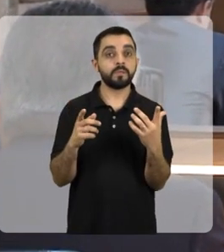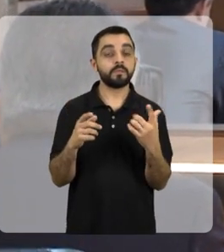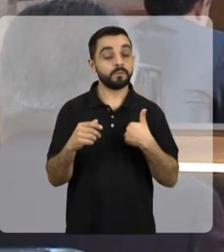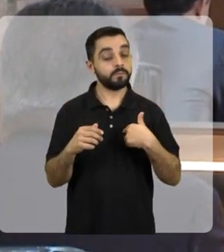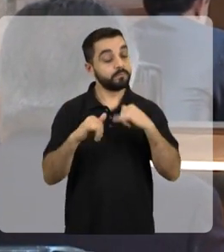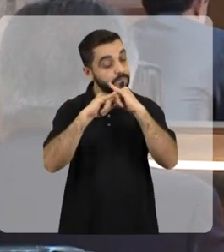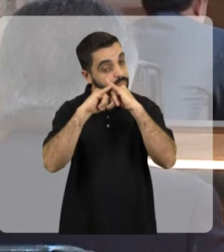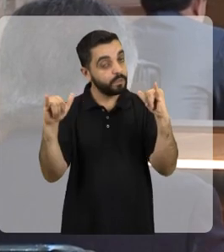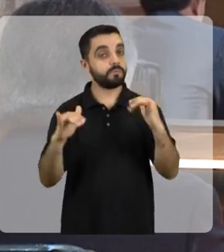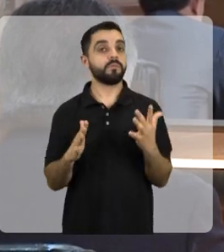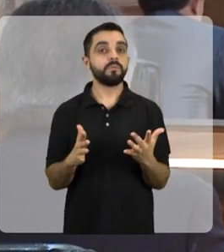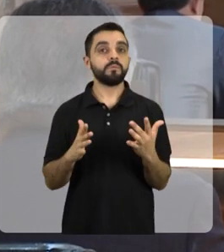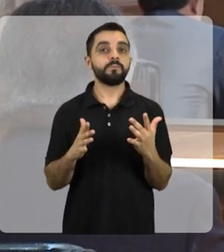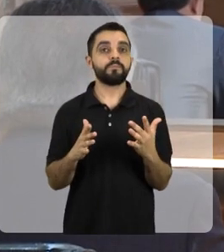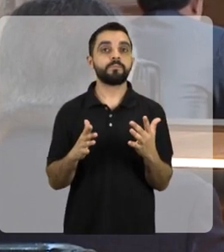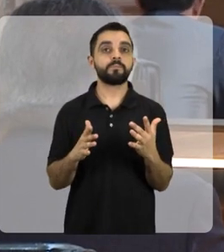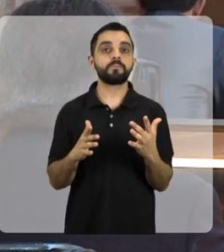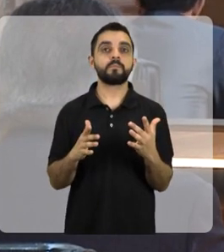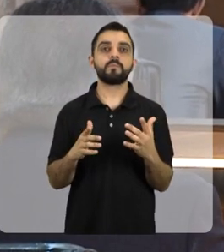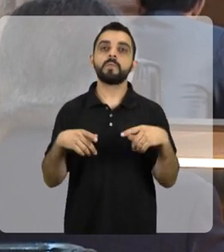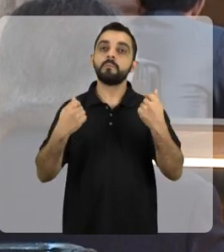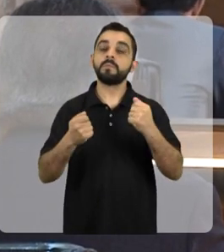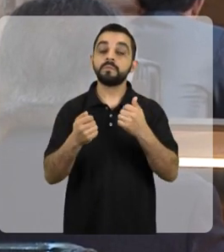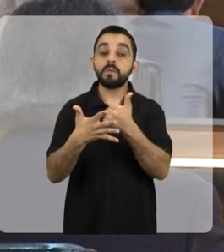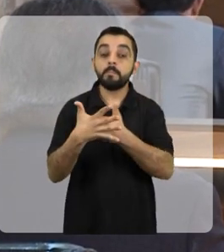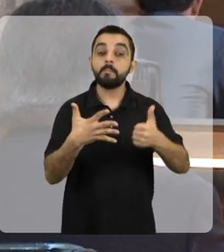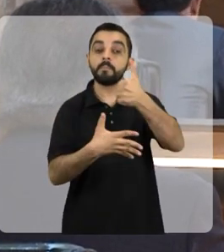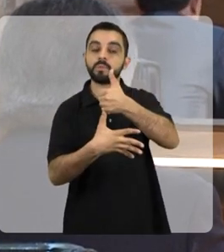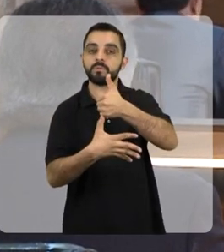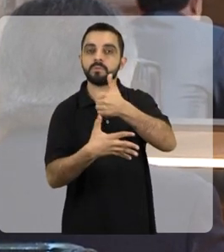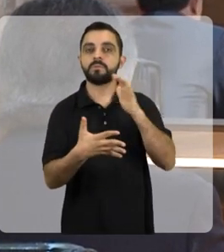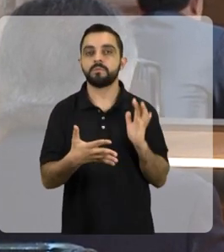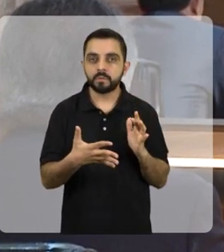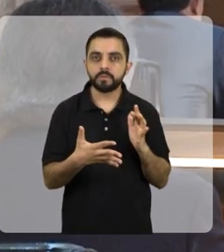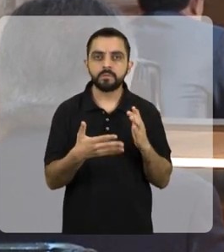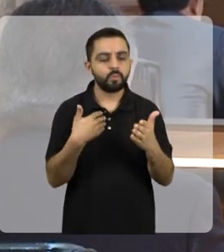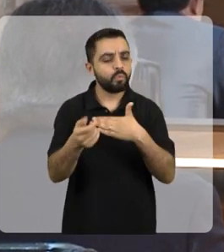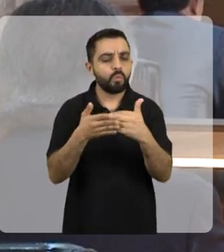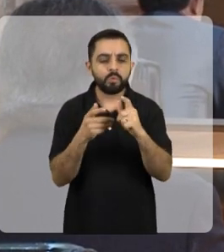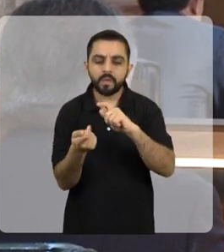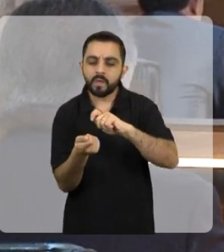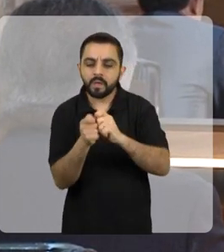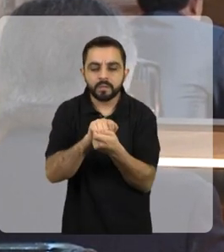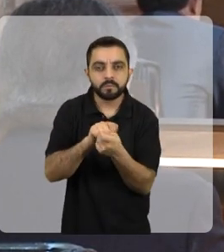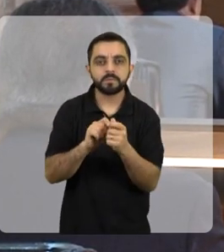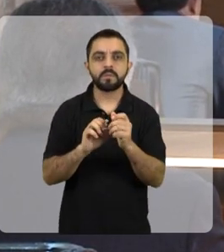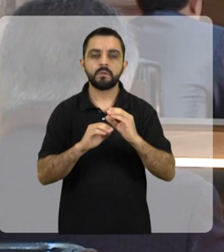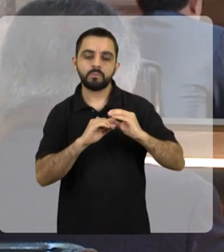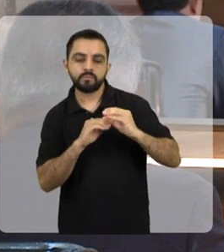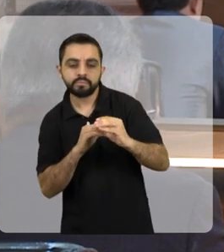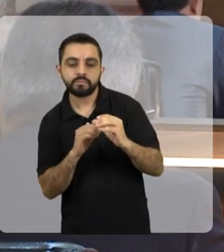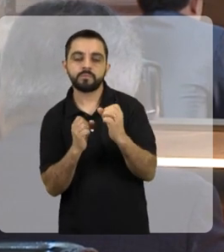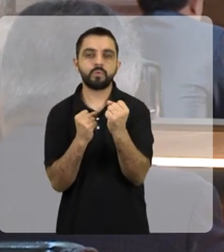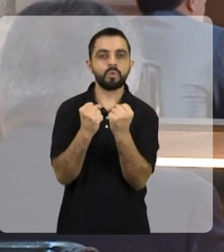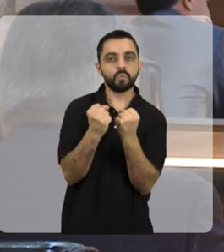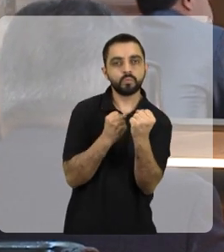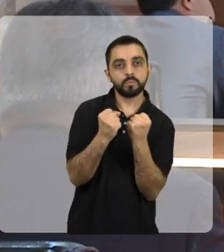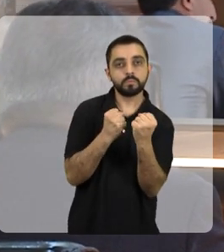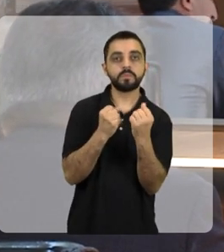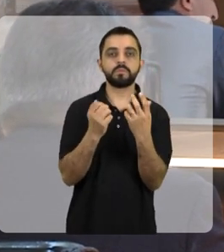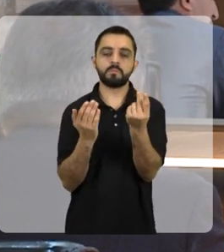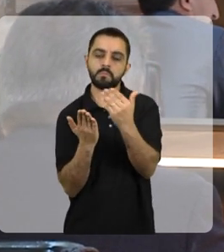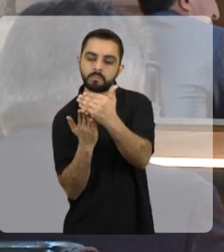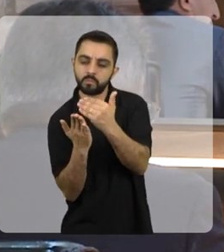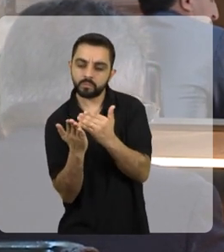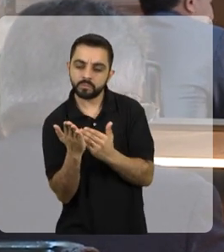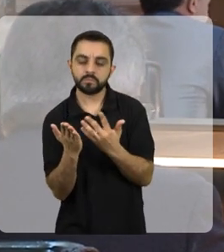que eu quero fazer, é necessário que haja prioridades. Em qualquer ajuste, em qualquer acerto que se faça num orçamento,